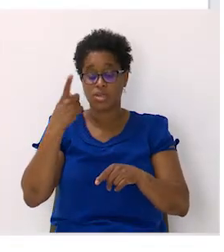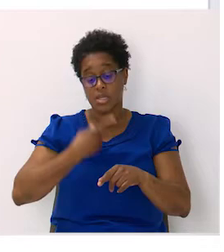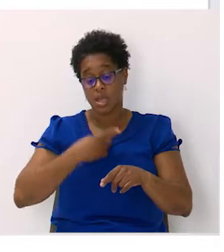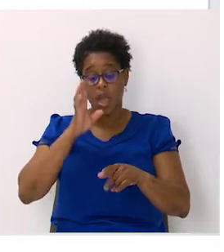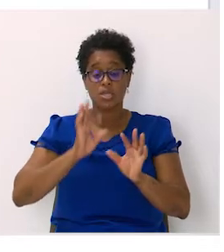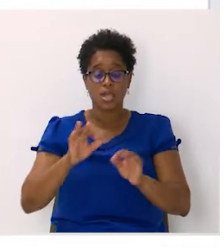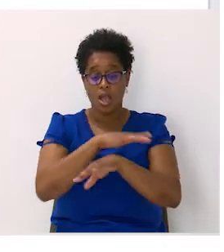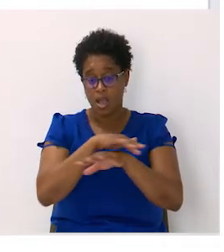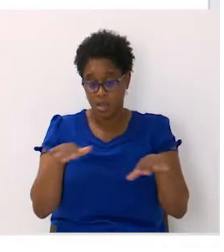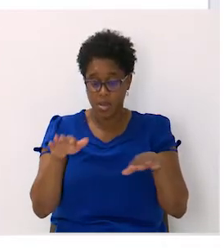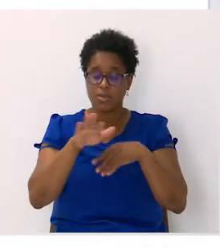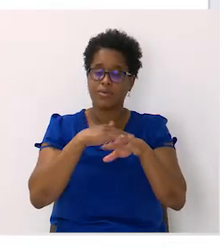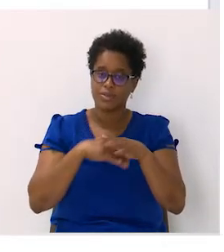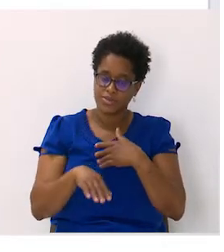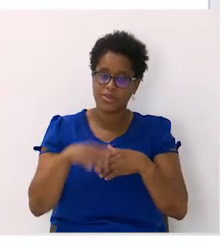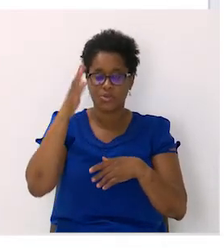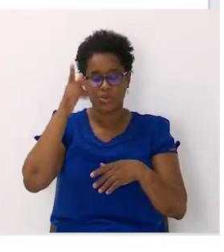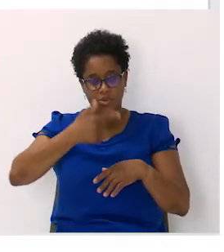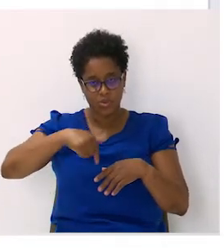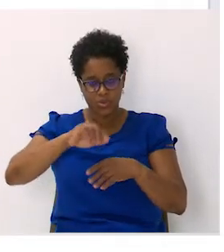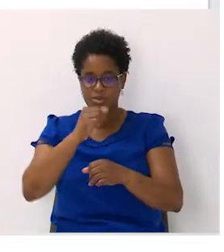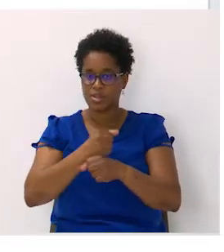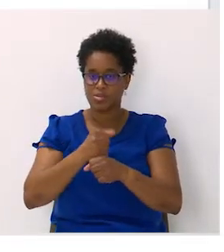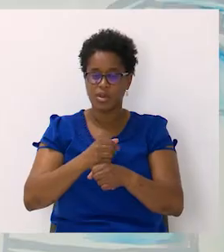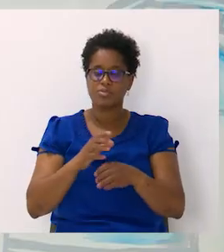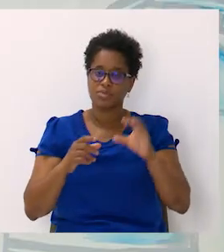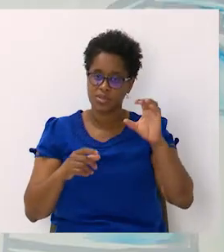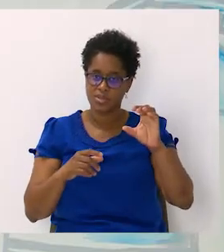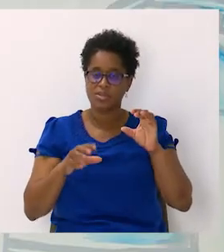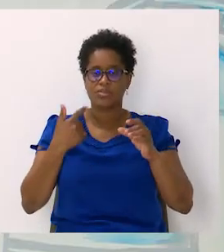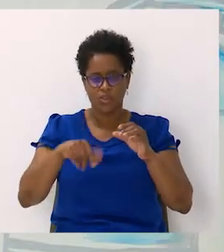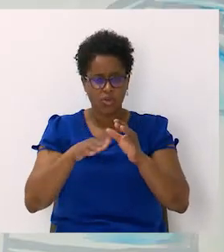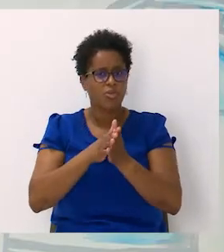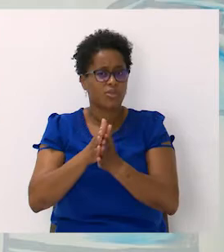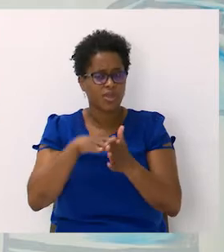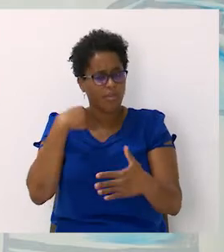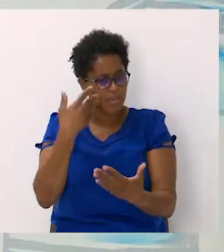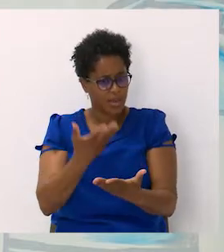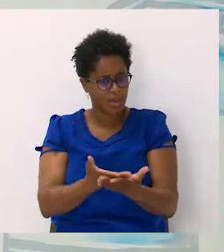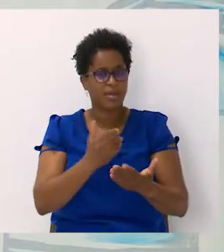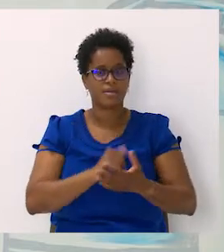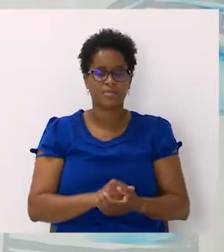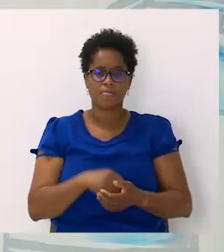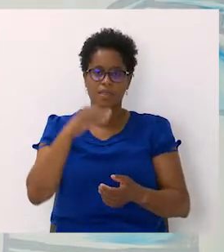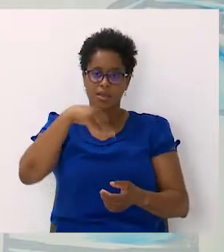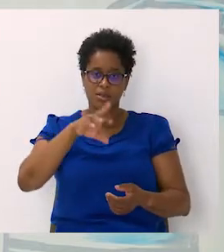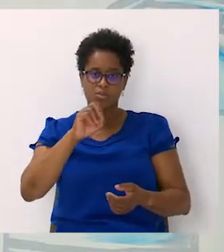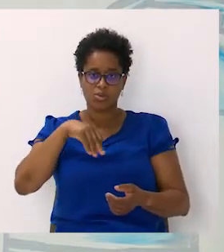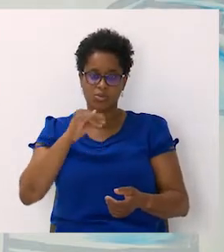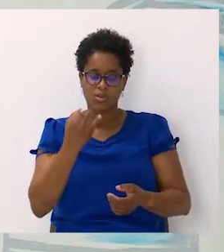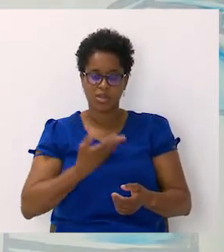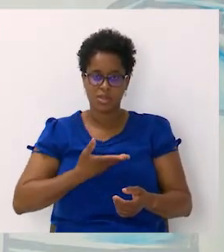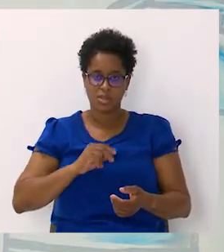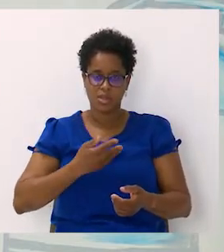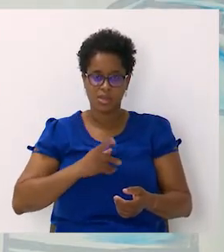Sendo assim, acabamos de resolver o nosso exercício, onde tivemos a oportunidade de aplicar as propriedades